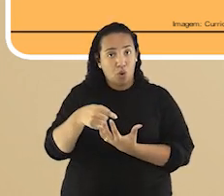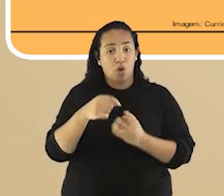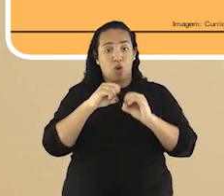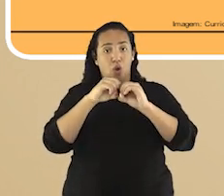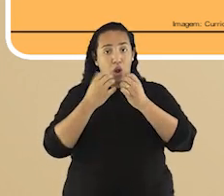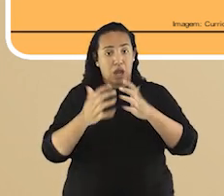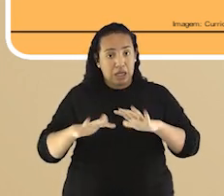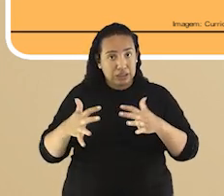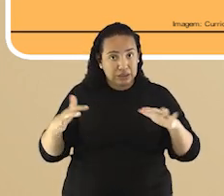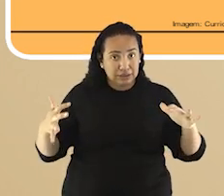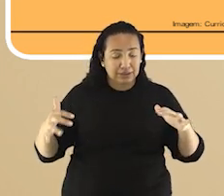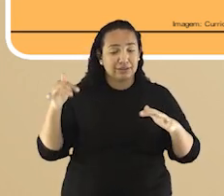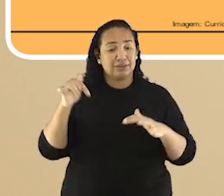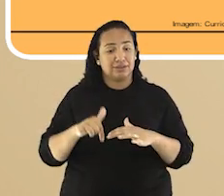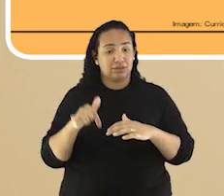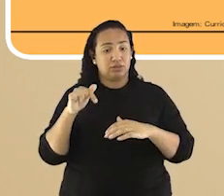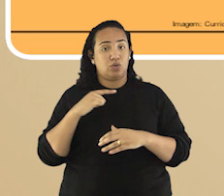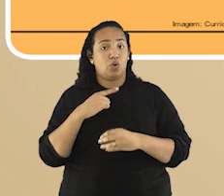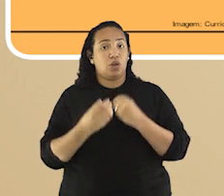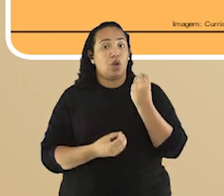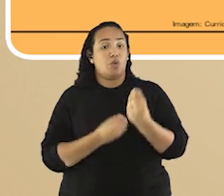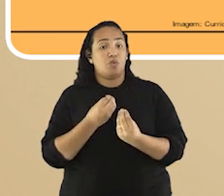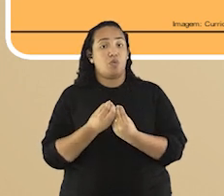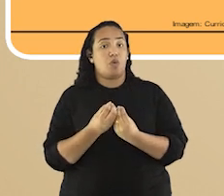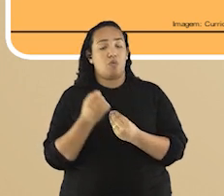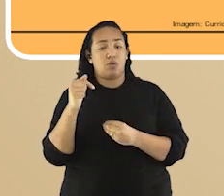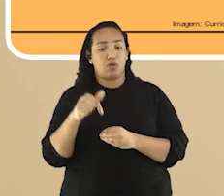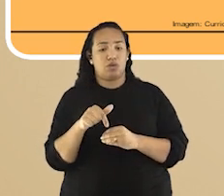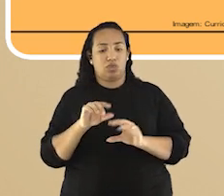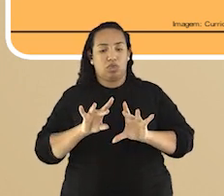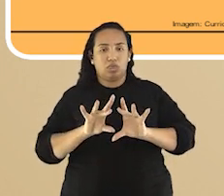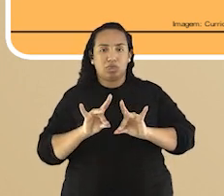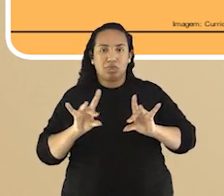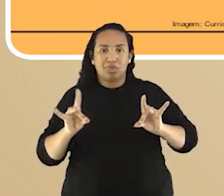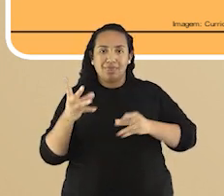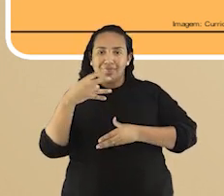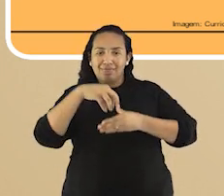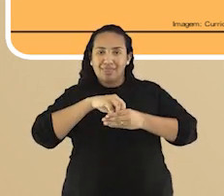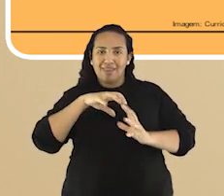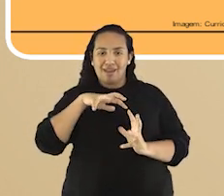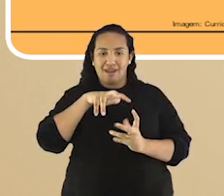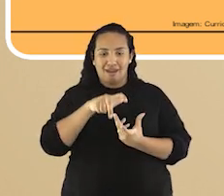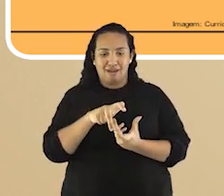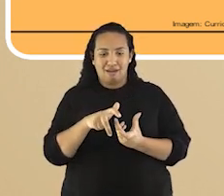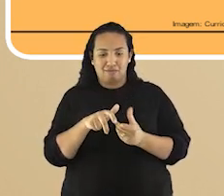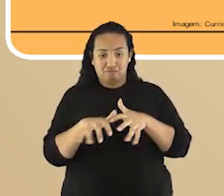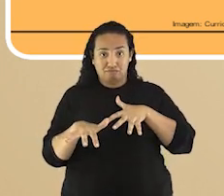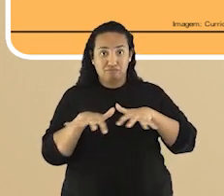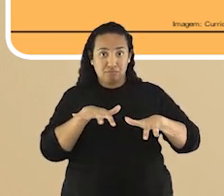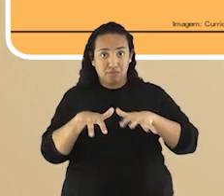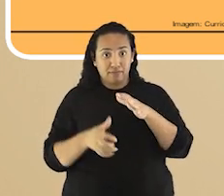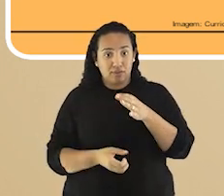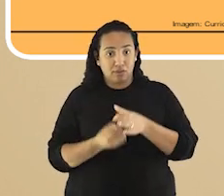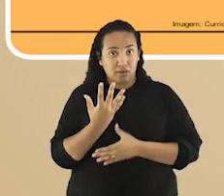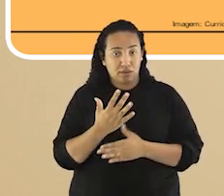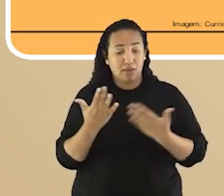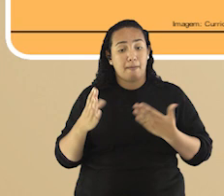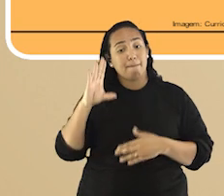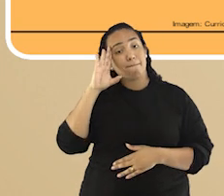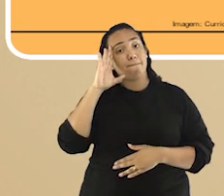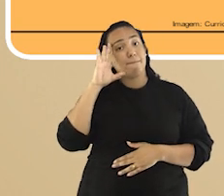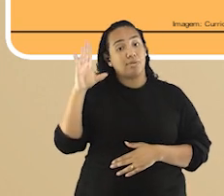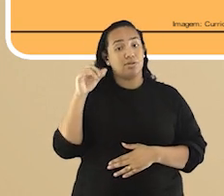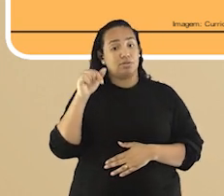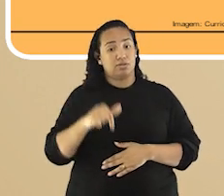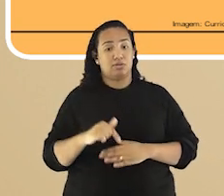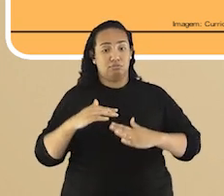sendo impulsionada pelo movimento do magma no interior do planeta. As principais placas tectônicas, elas se